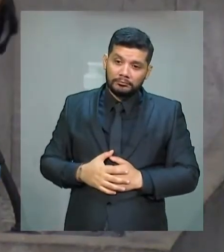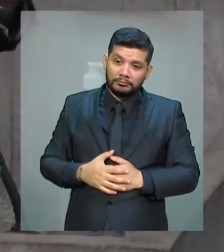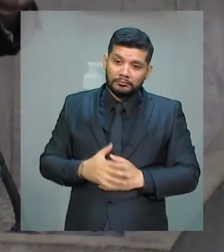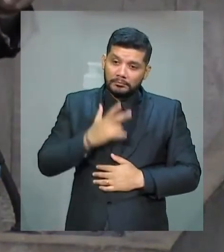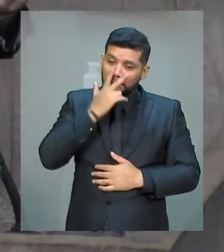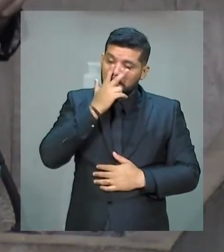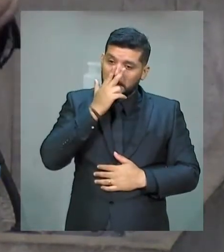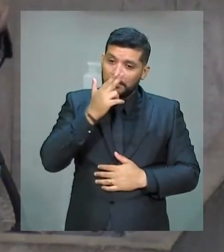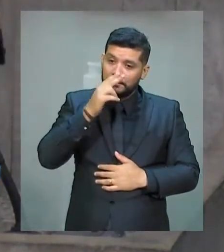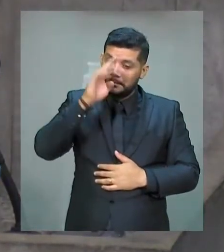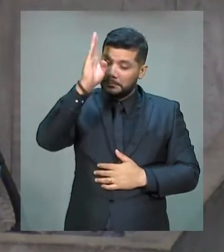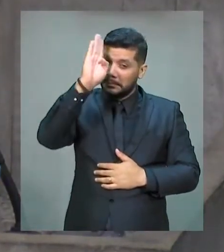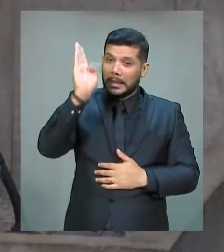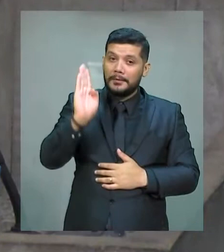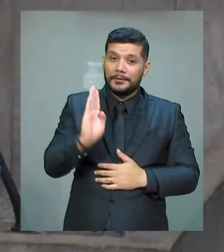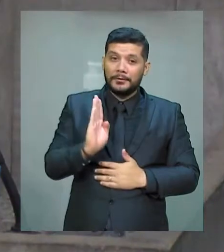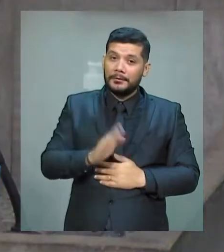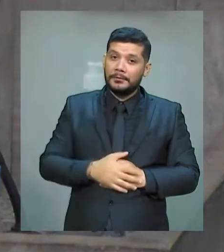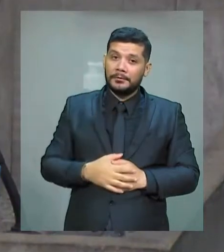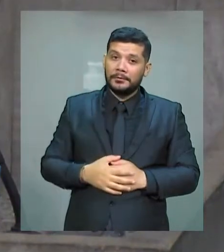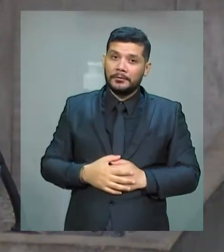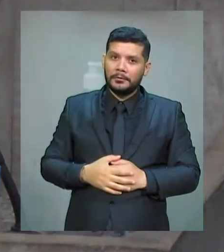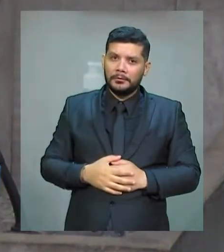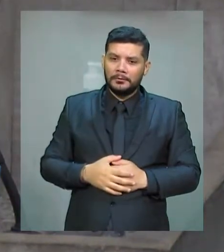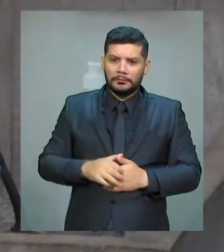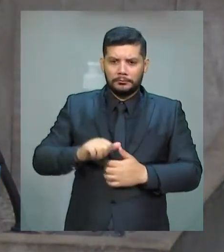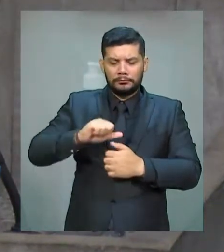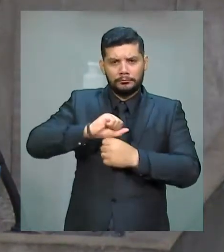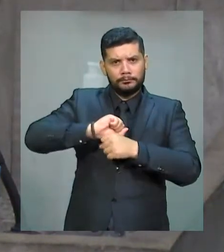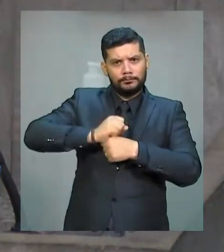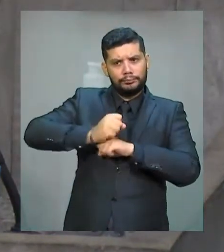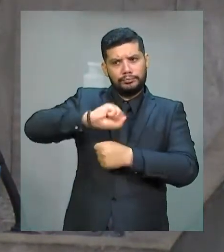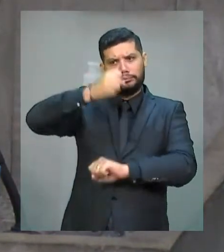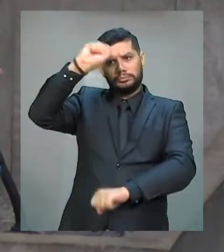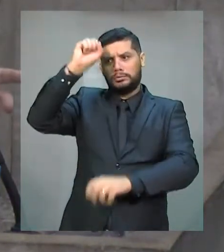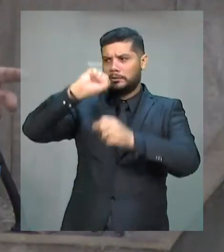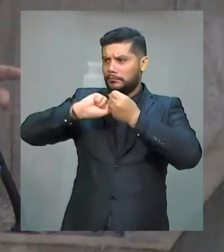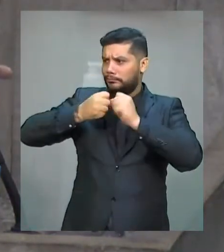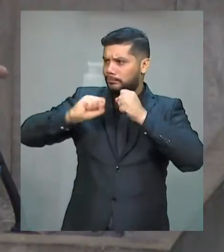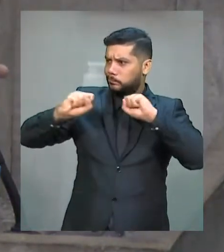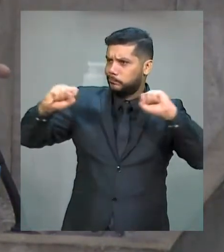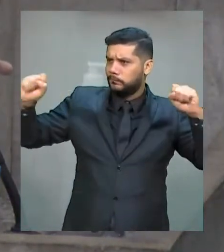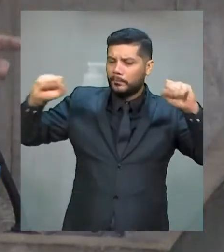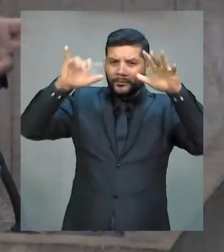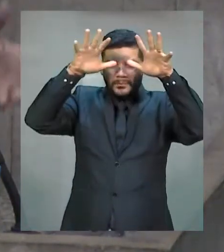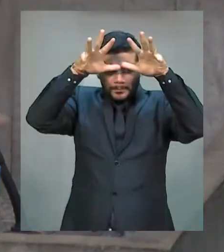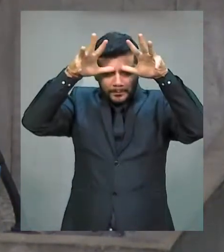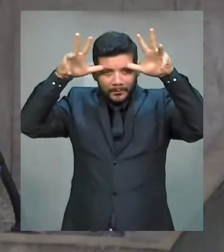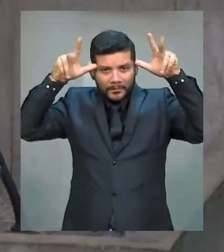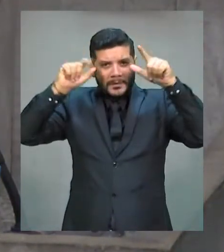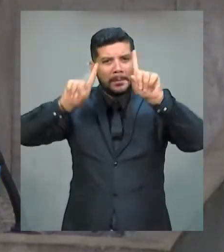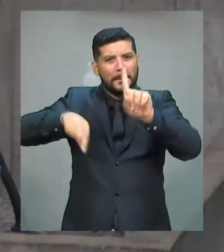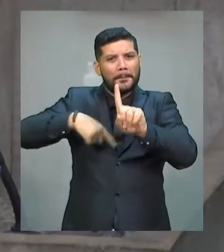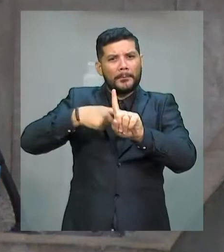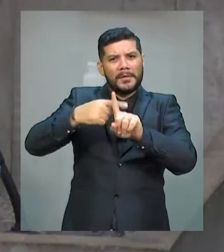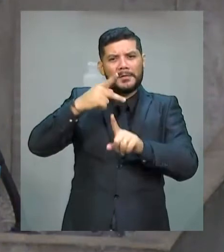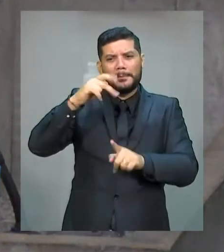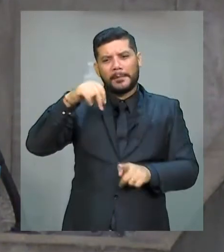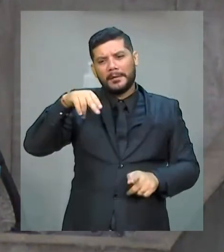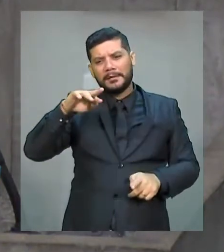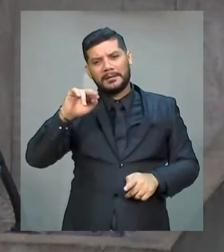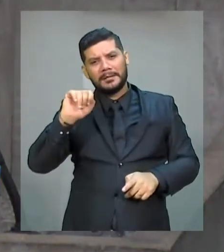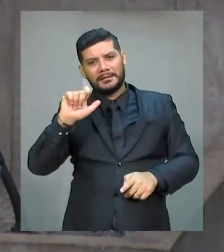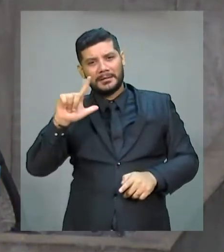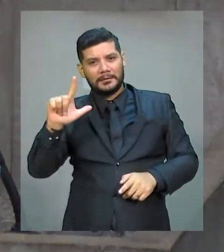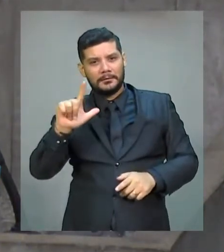país continental, que tem o Pantanal e a Amazônia, onde